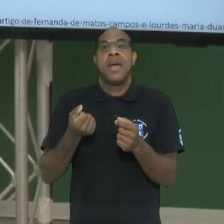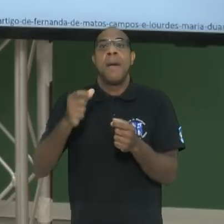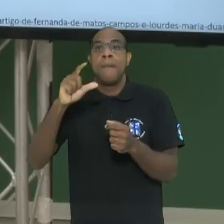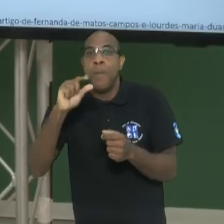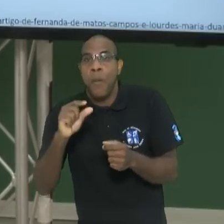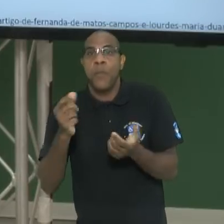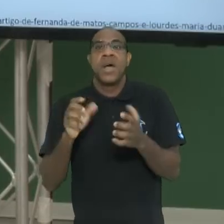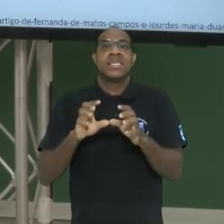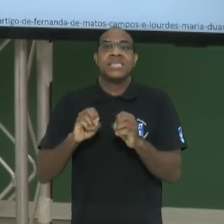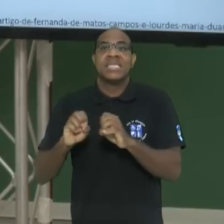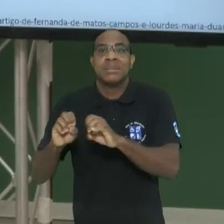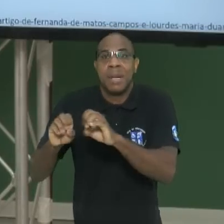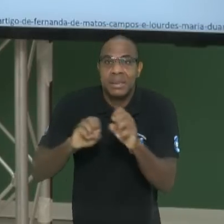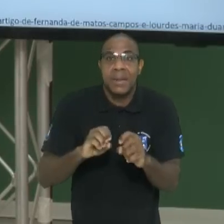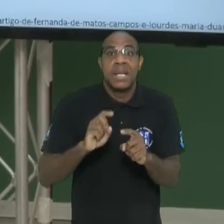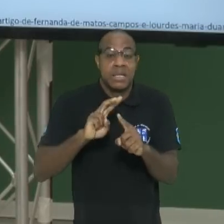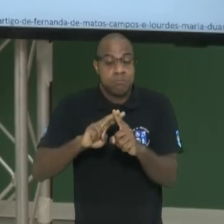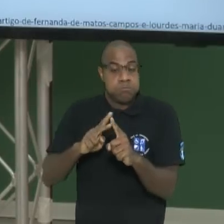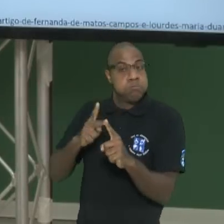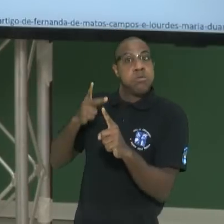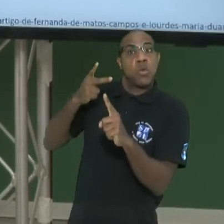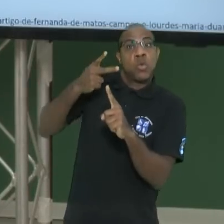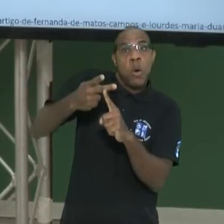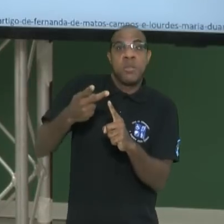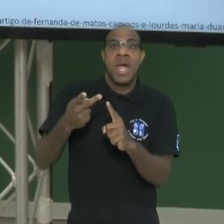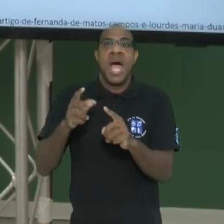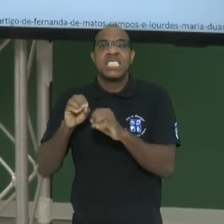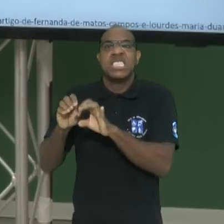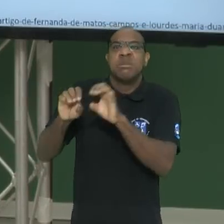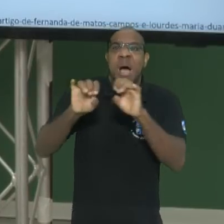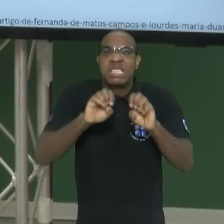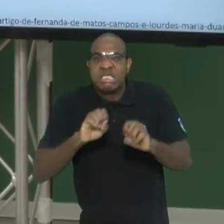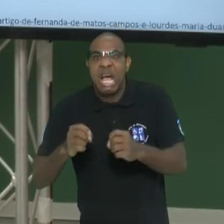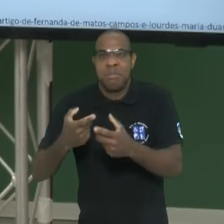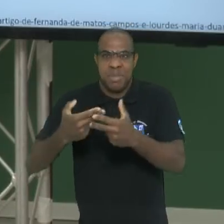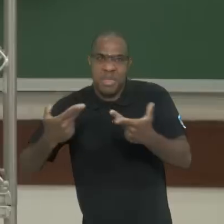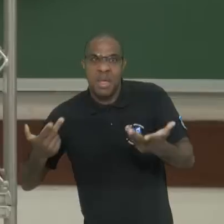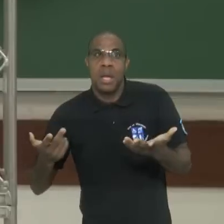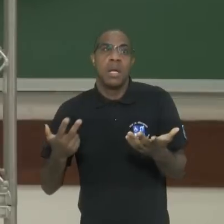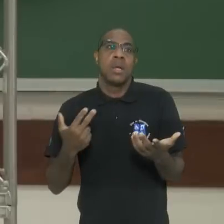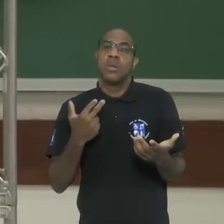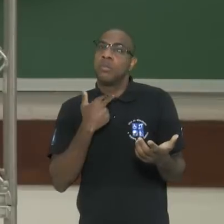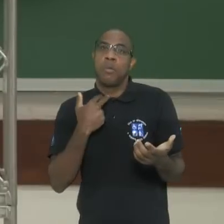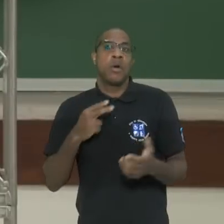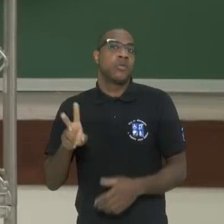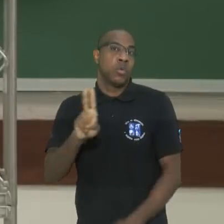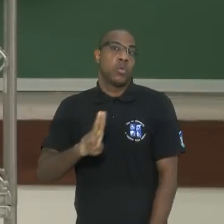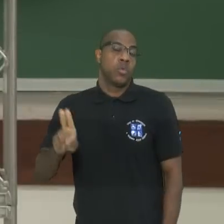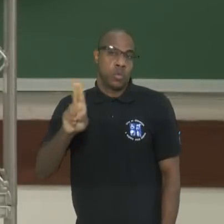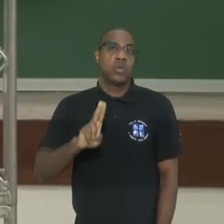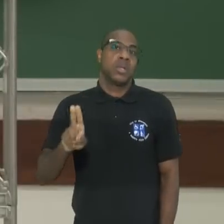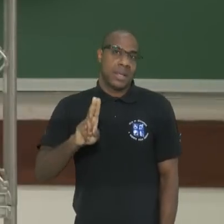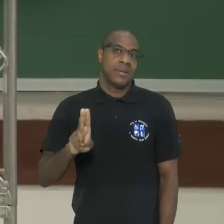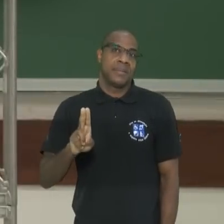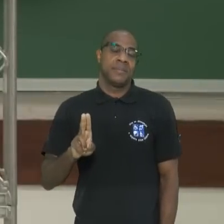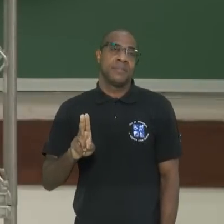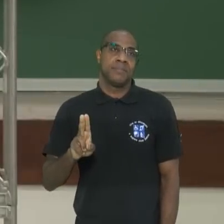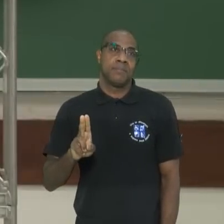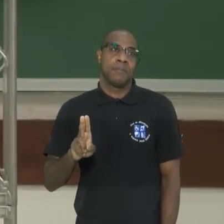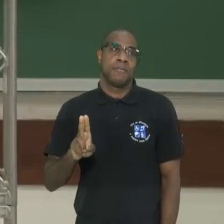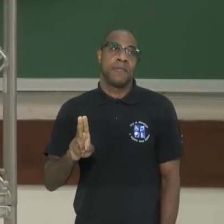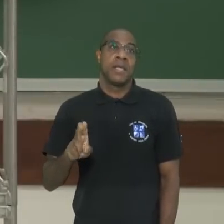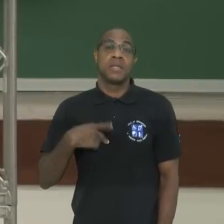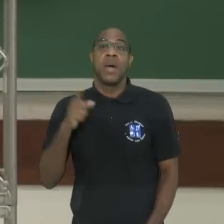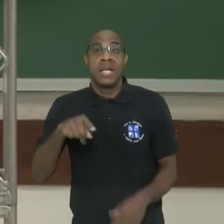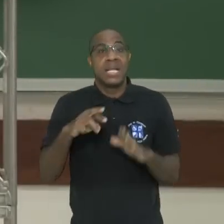tiver mais que isso, não pode usar para nada. Não pode ser uma água utilizada para o consumo humano, certo? Então,